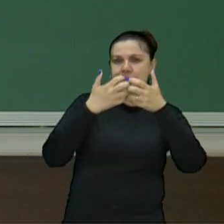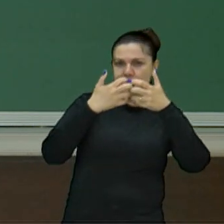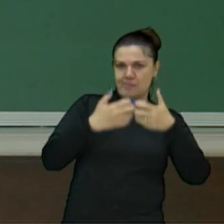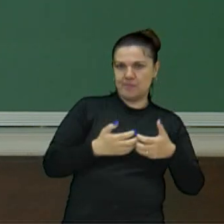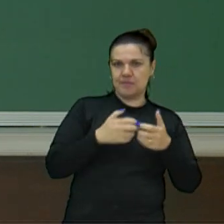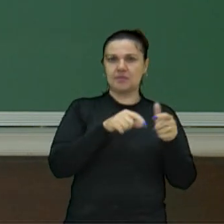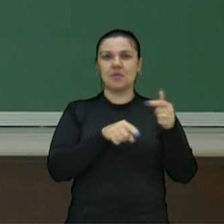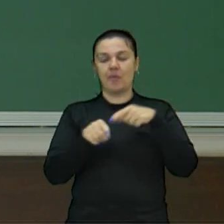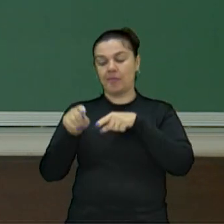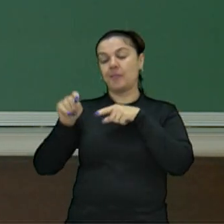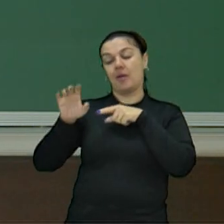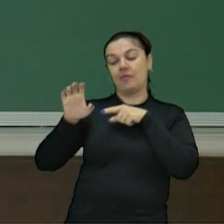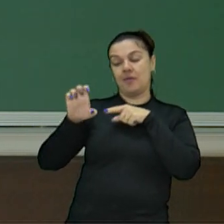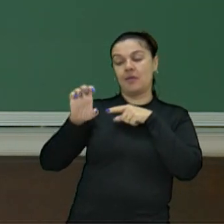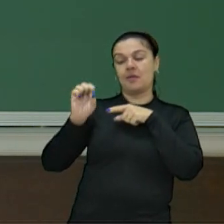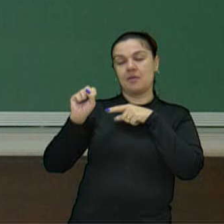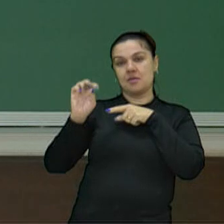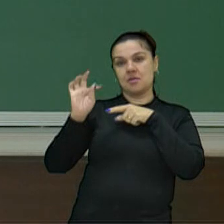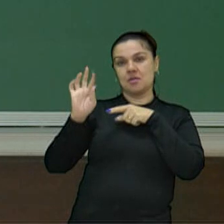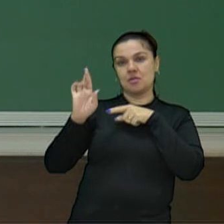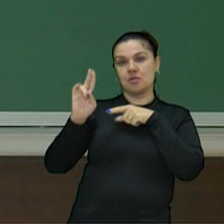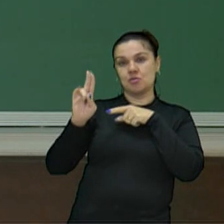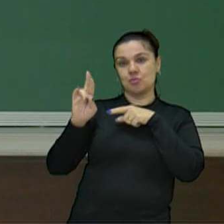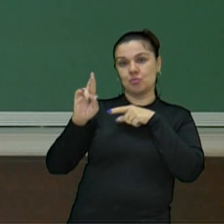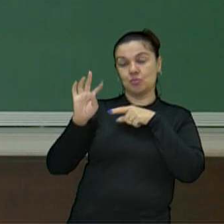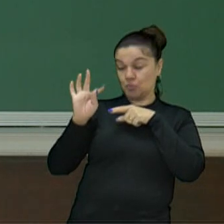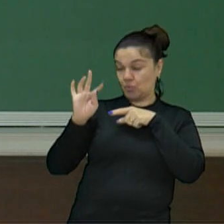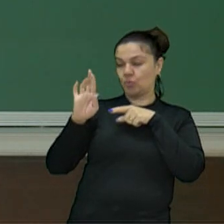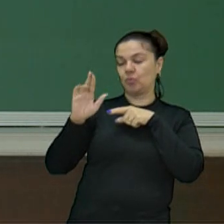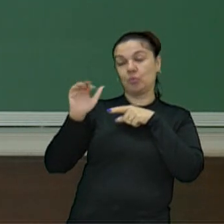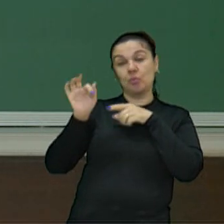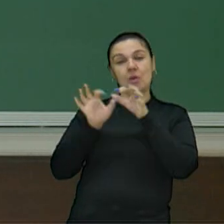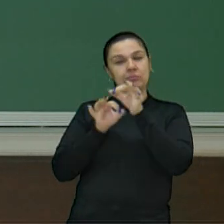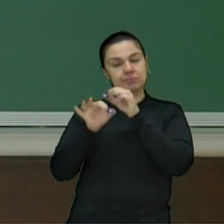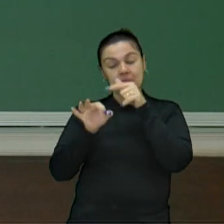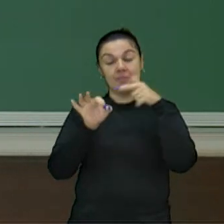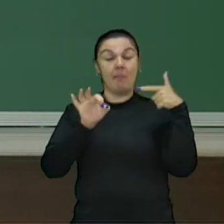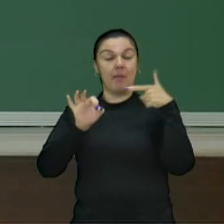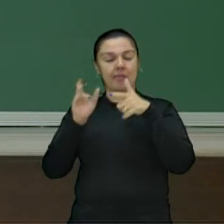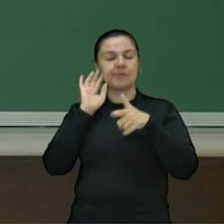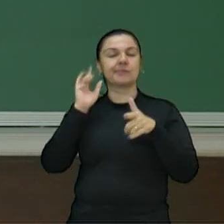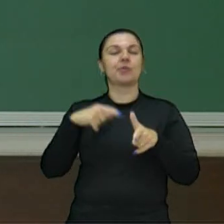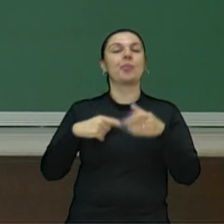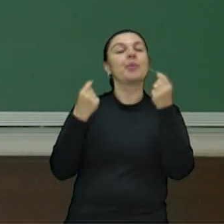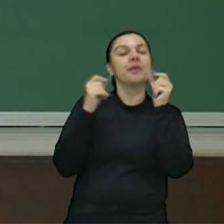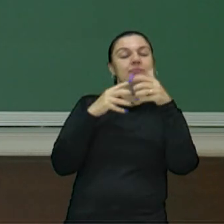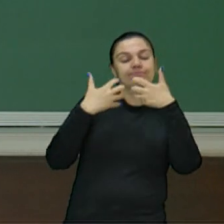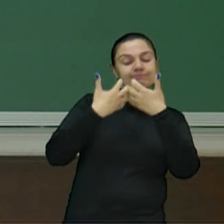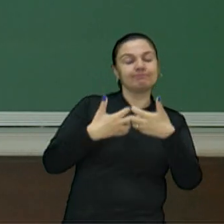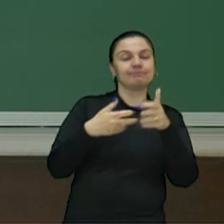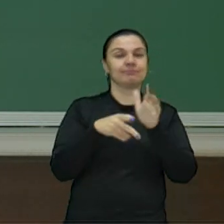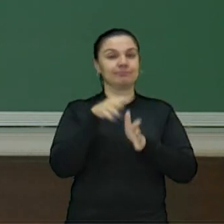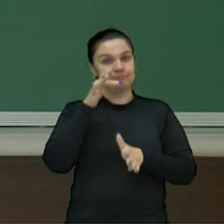termo estrutura, já temos uma importante pista sobre o estruturalismo no pensamento do Michel Foucault.